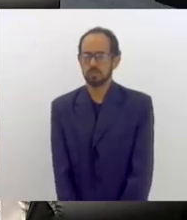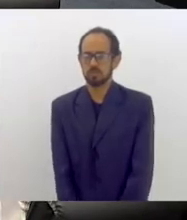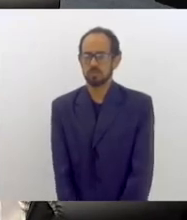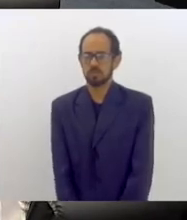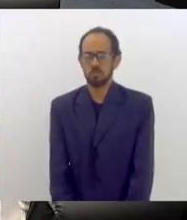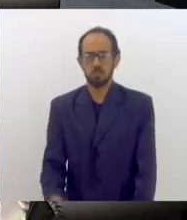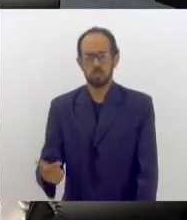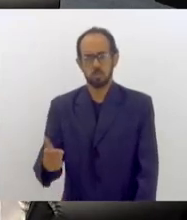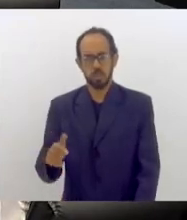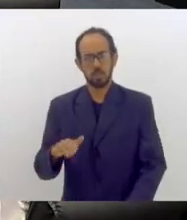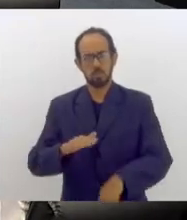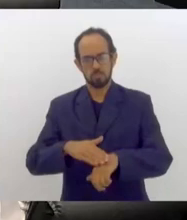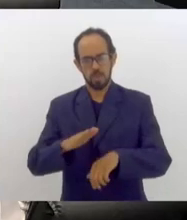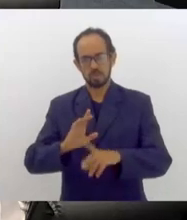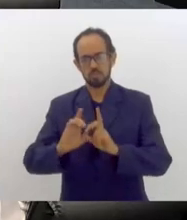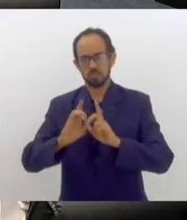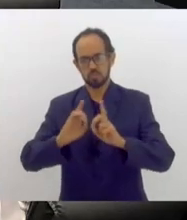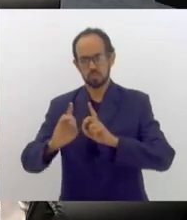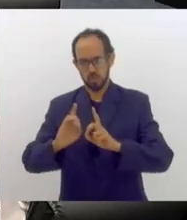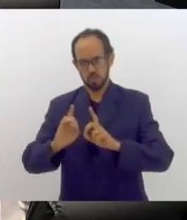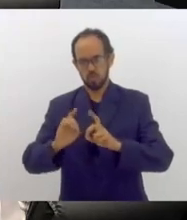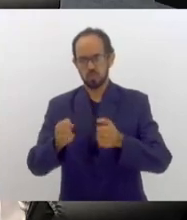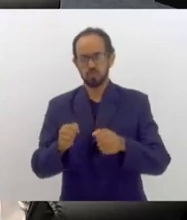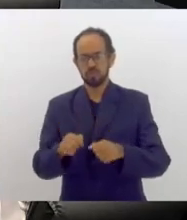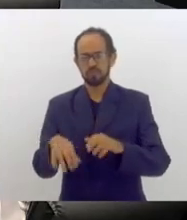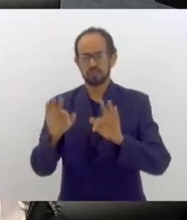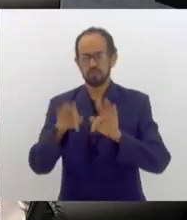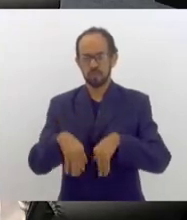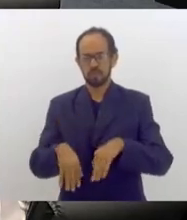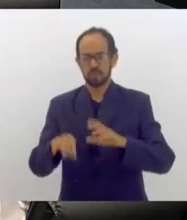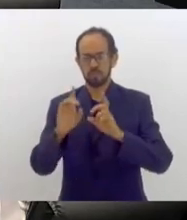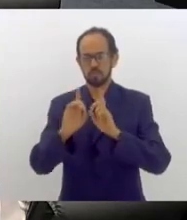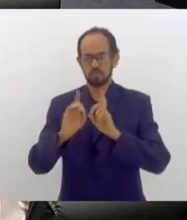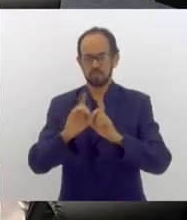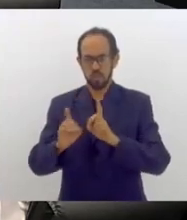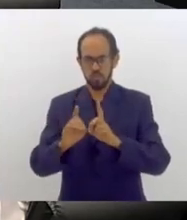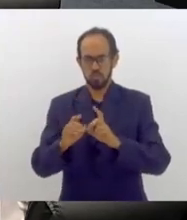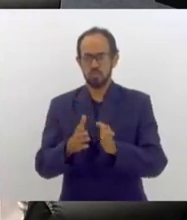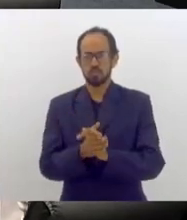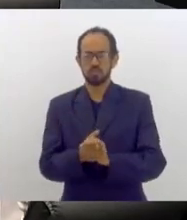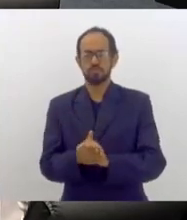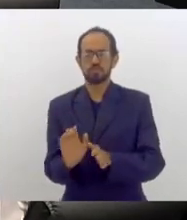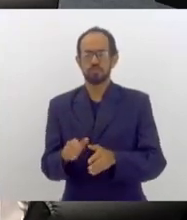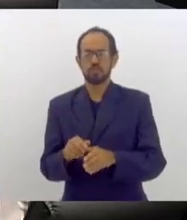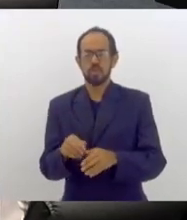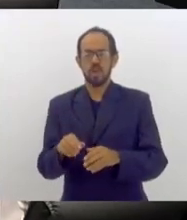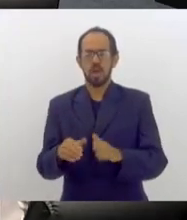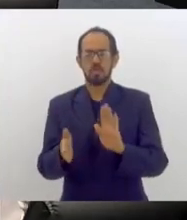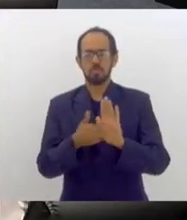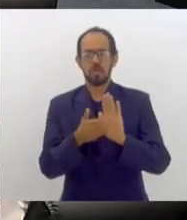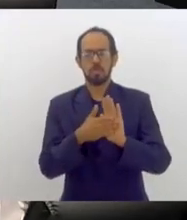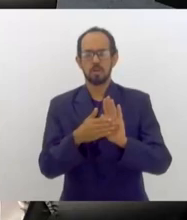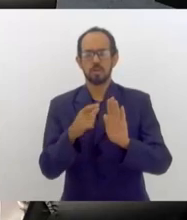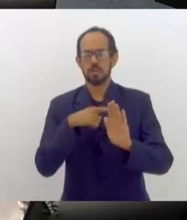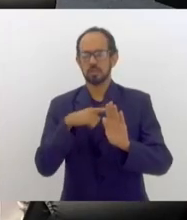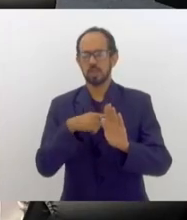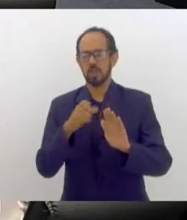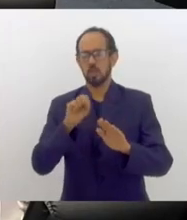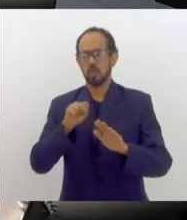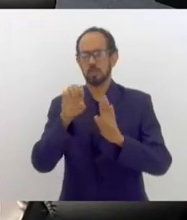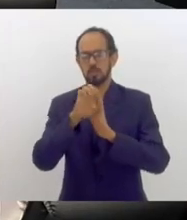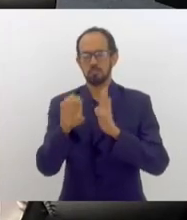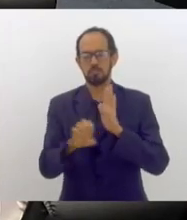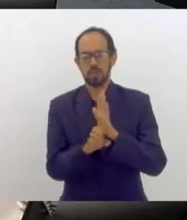Não havendo mais quem quer discutir, encerrada a discussão, a presente proposta recebeu 8